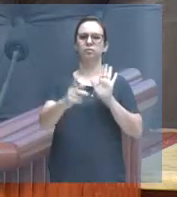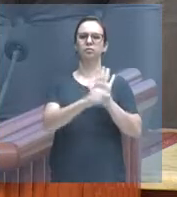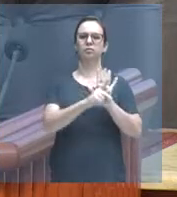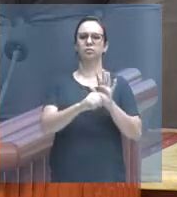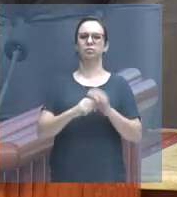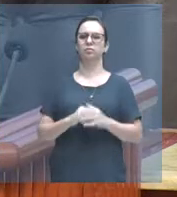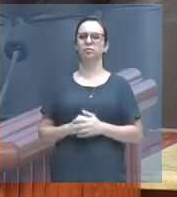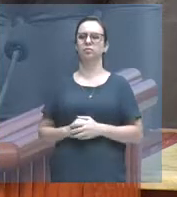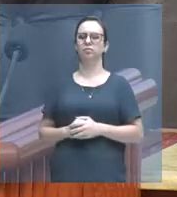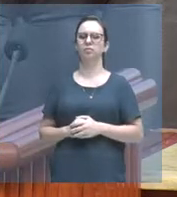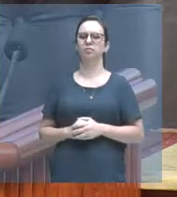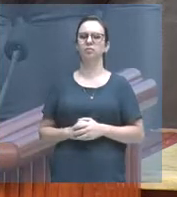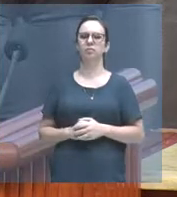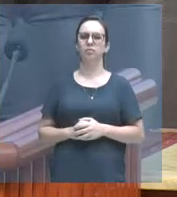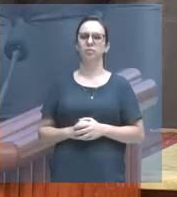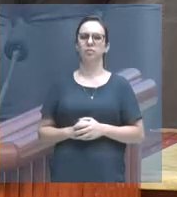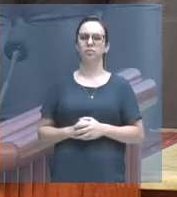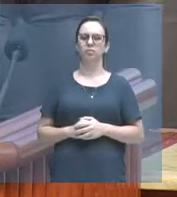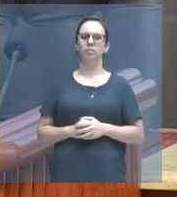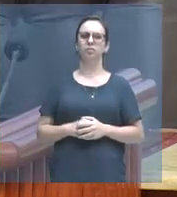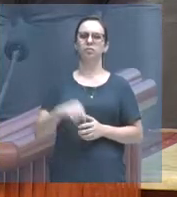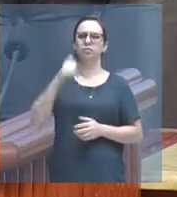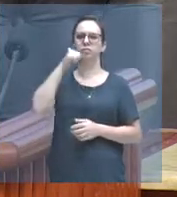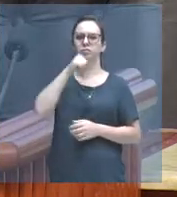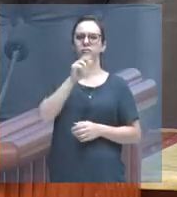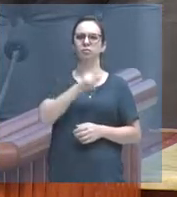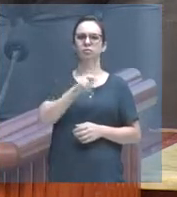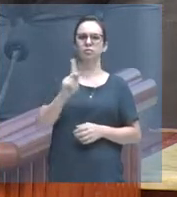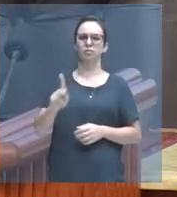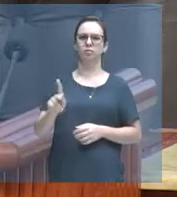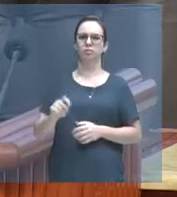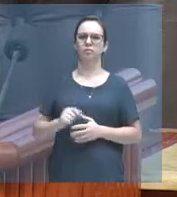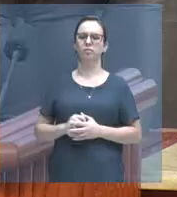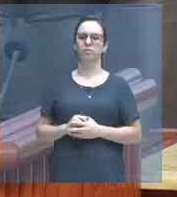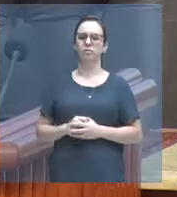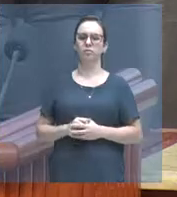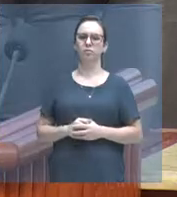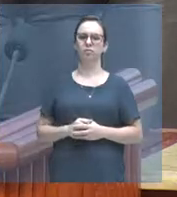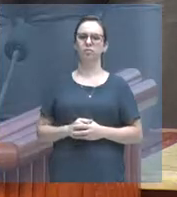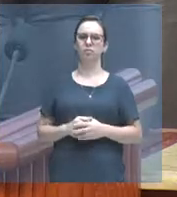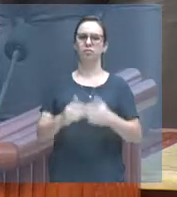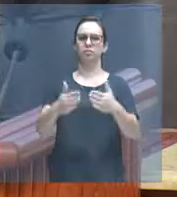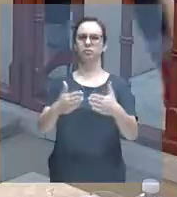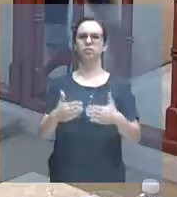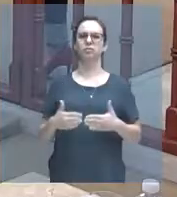hoje, Elisete Melo da Silva, professora Dedé, por favor.